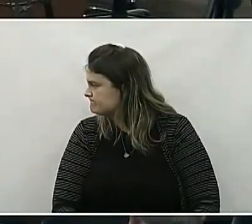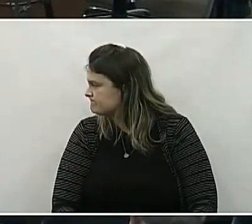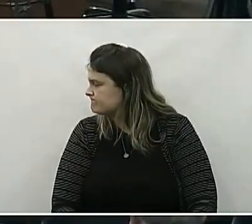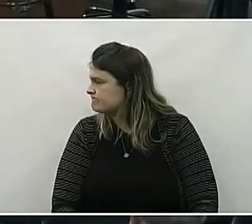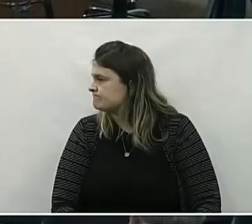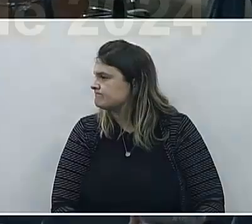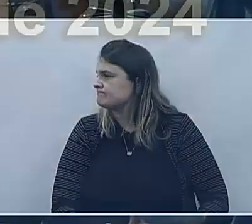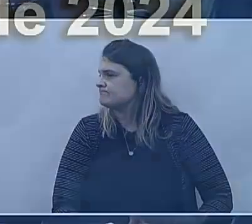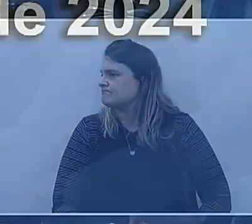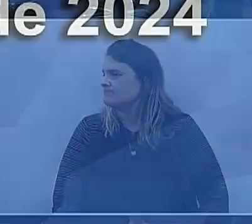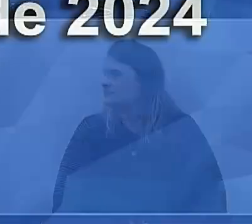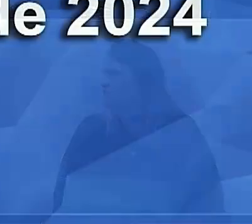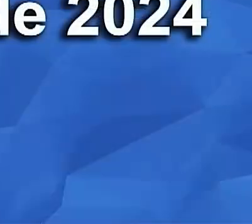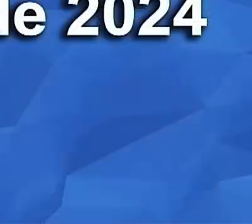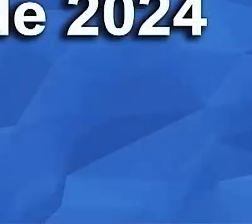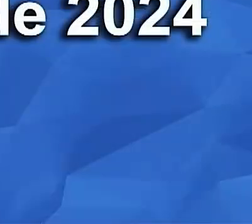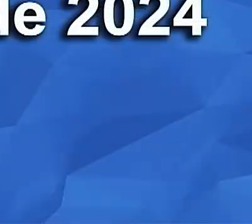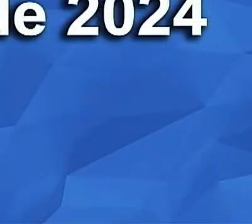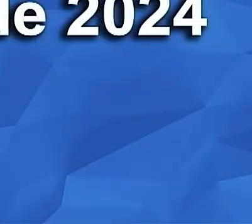tchau.